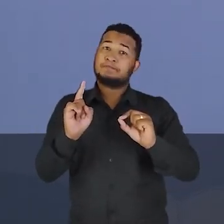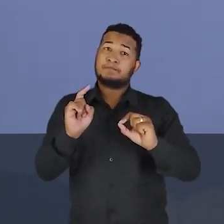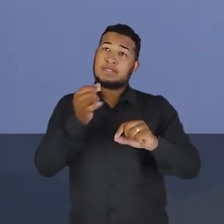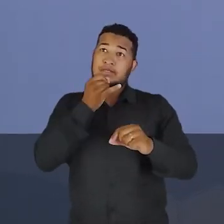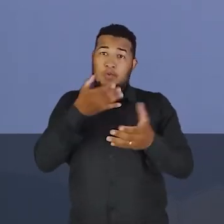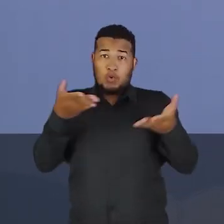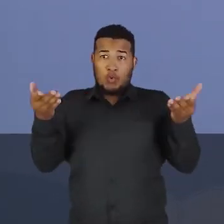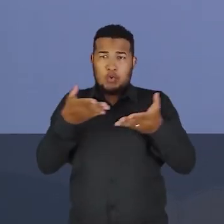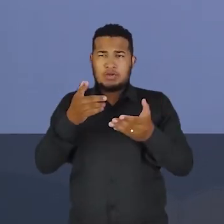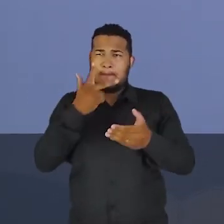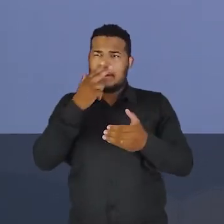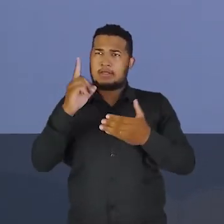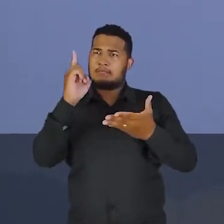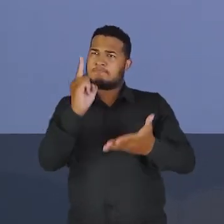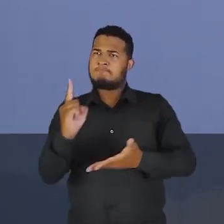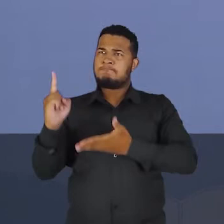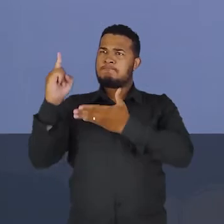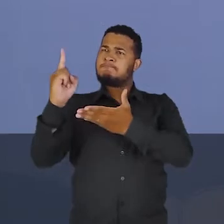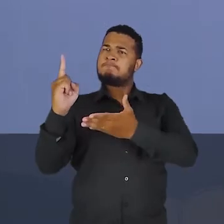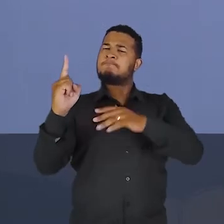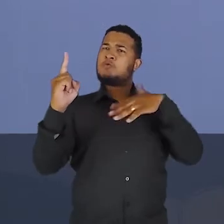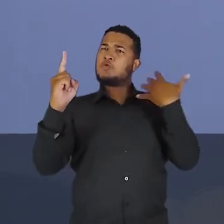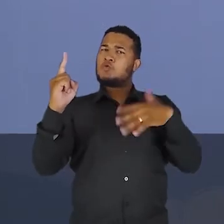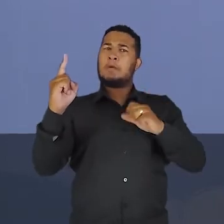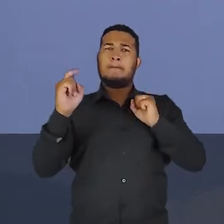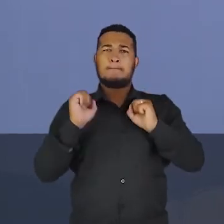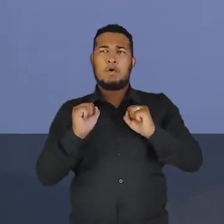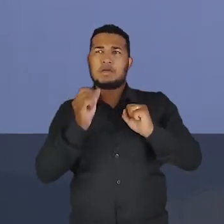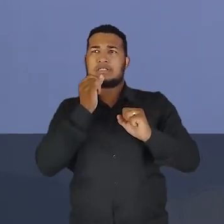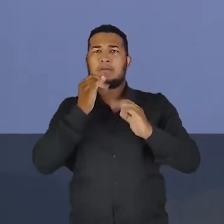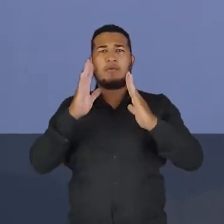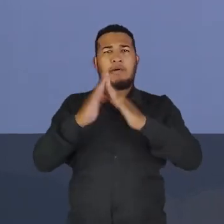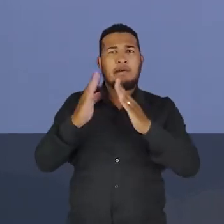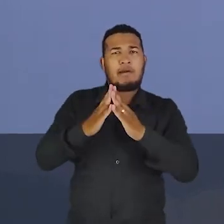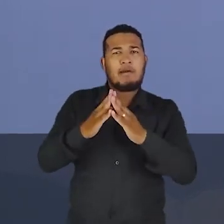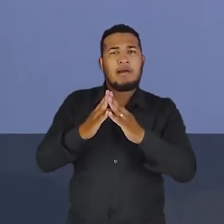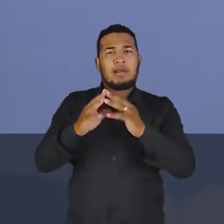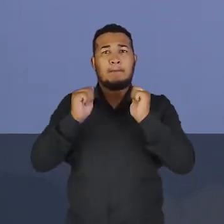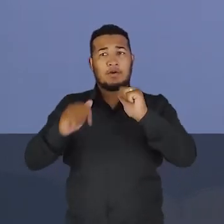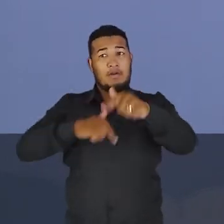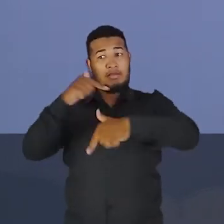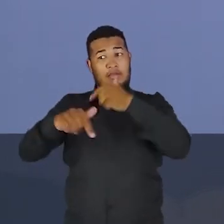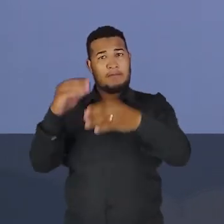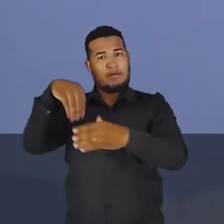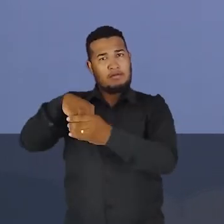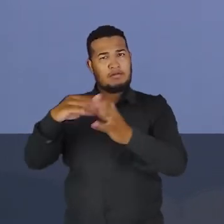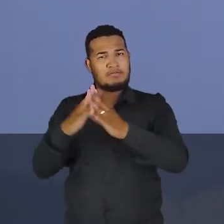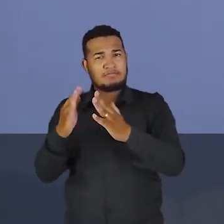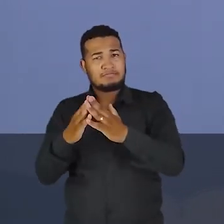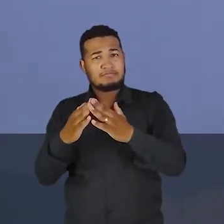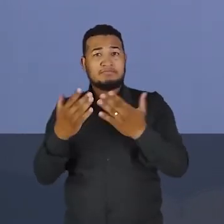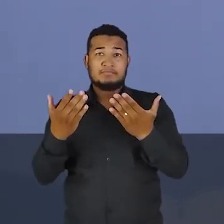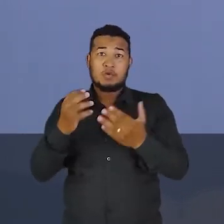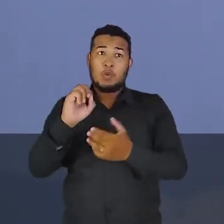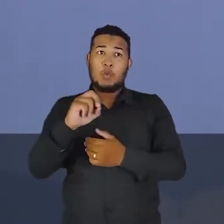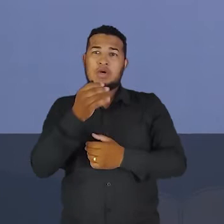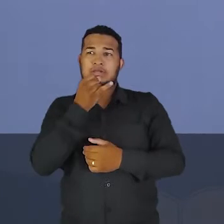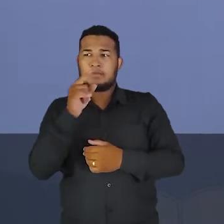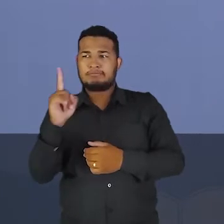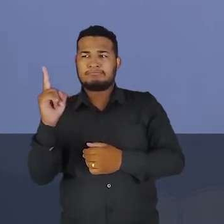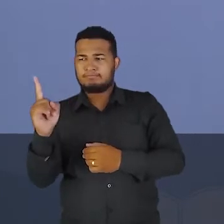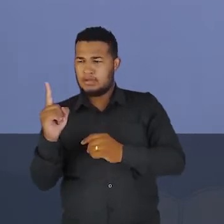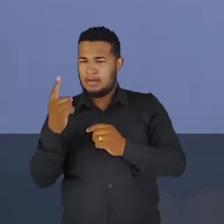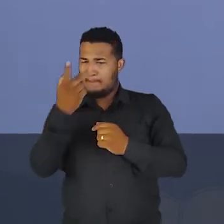lugar privilegiado, onde você pode ficar em casa, onde você pode trabalhar em casa, enquanto o outro,